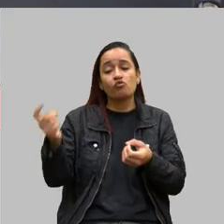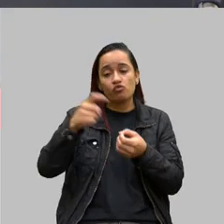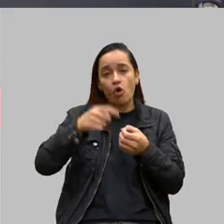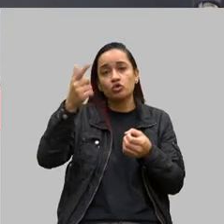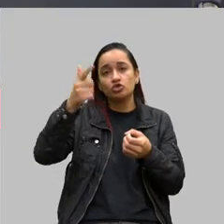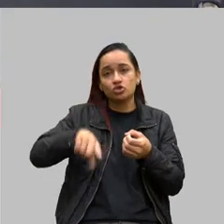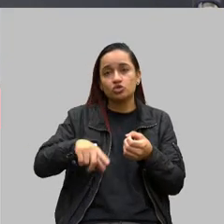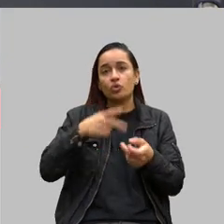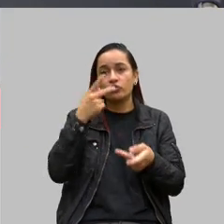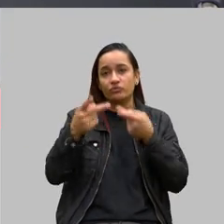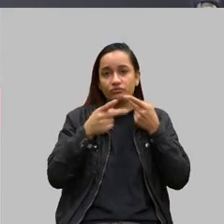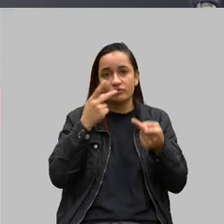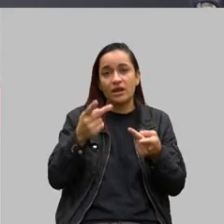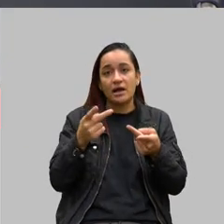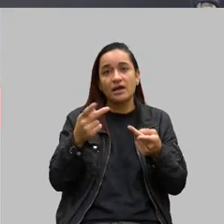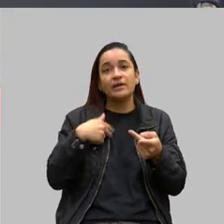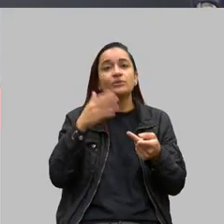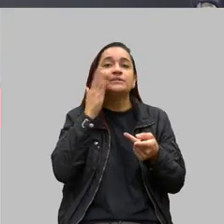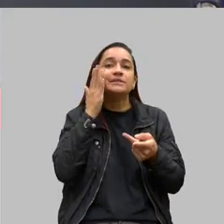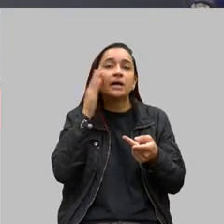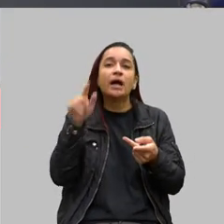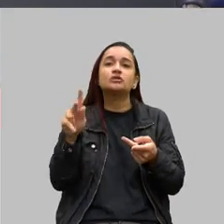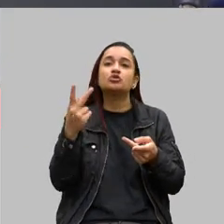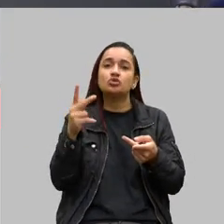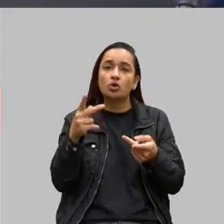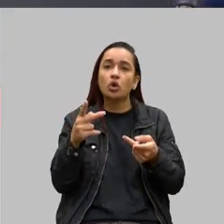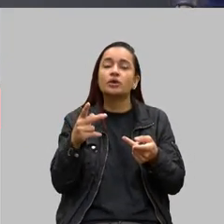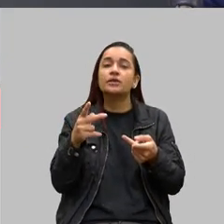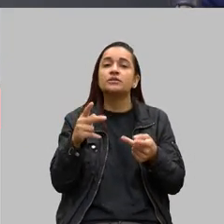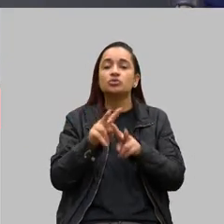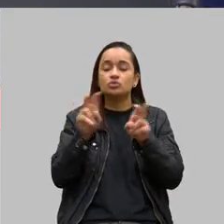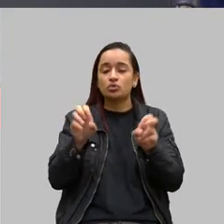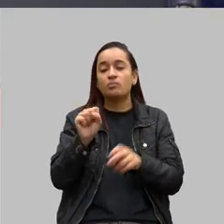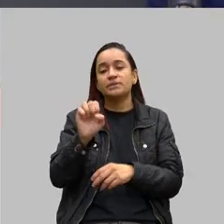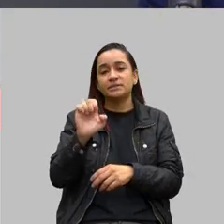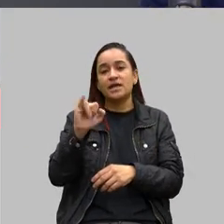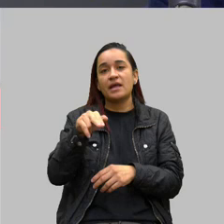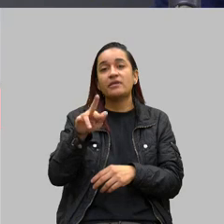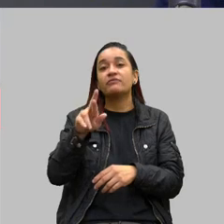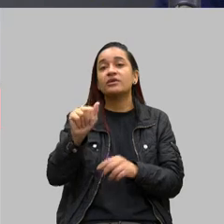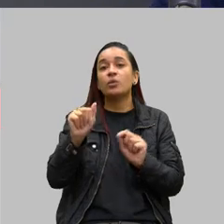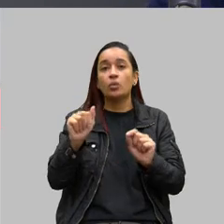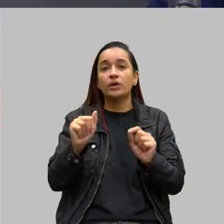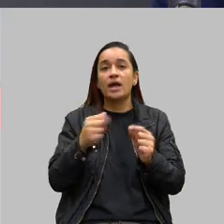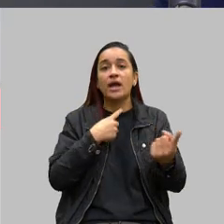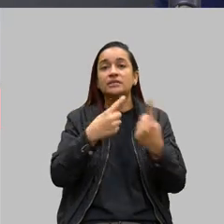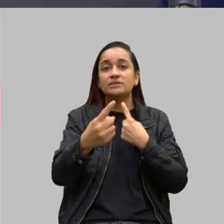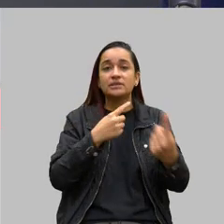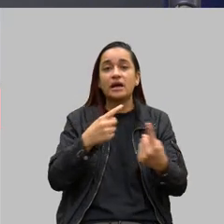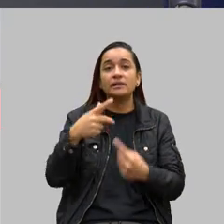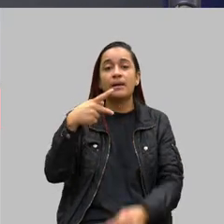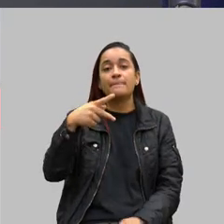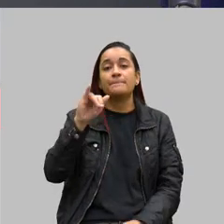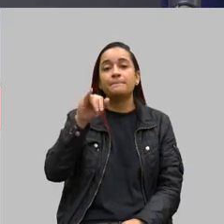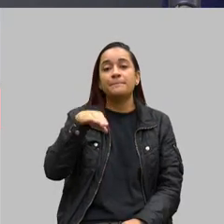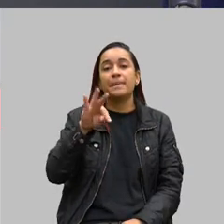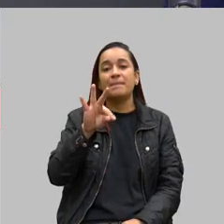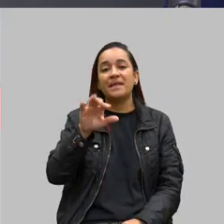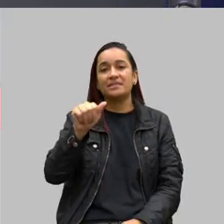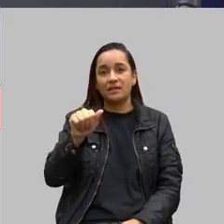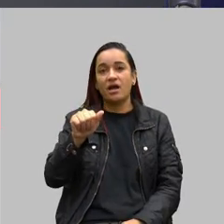já conhece bem essa história Rodrigo conhece bem todo se ía Estrada Pimenta Guapé ou Estrada